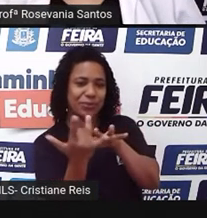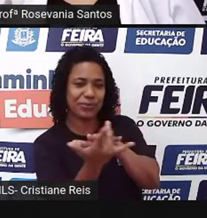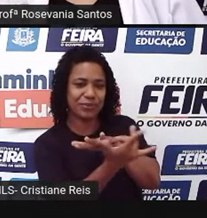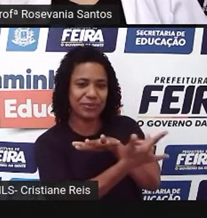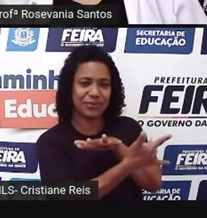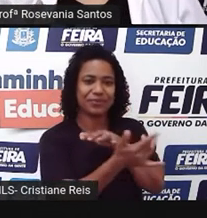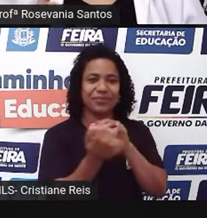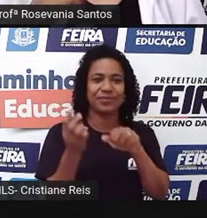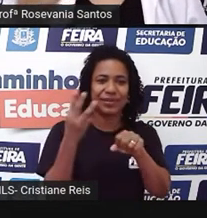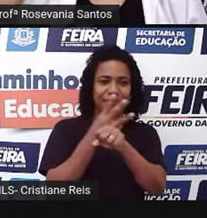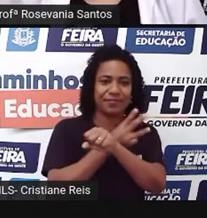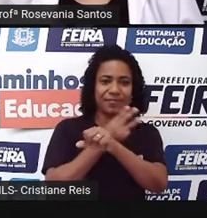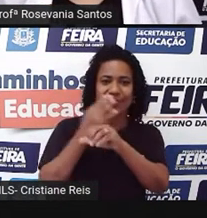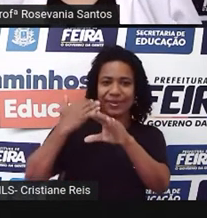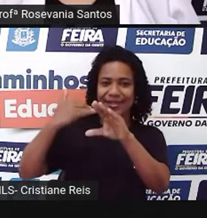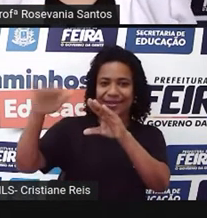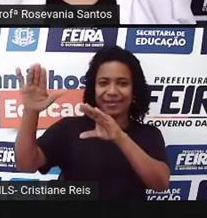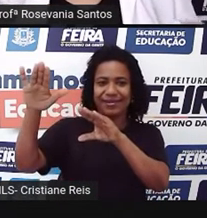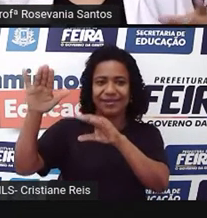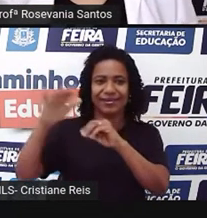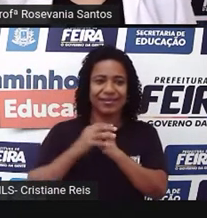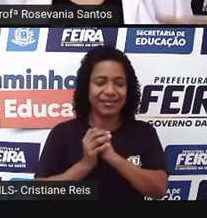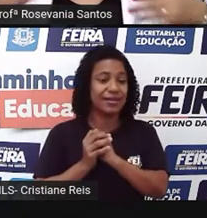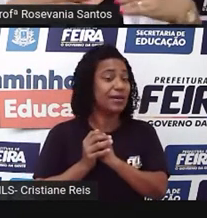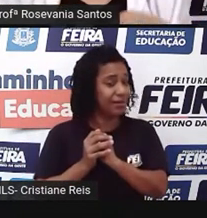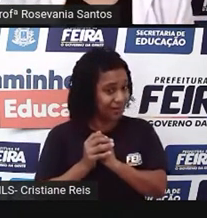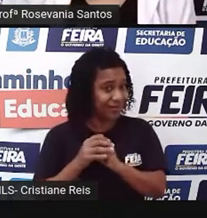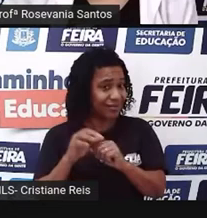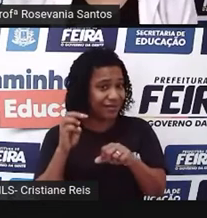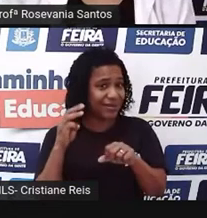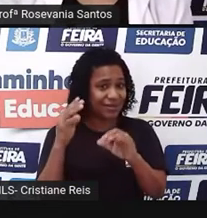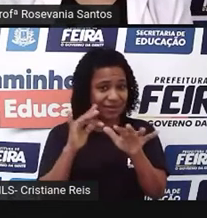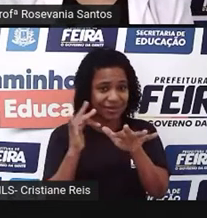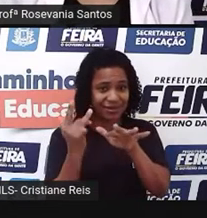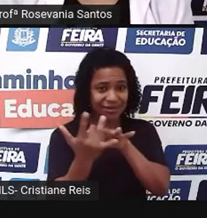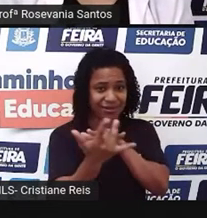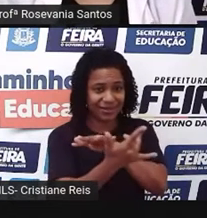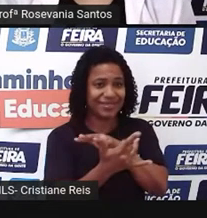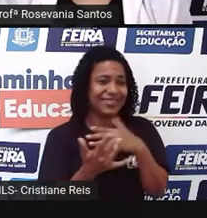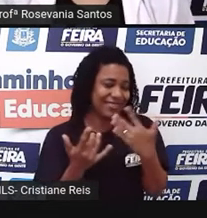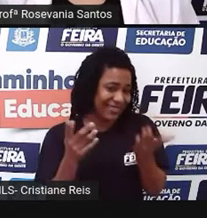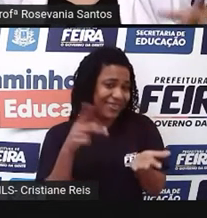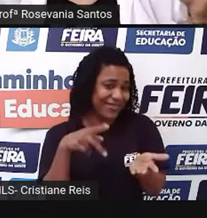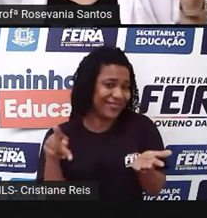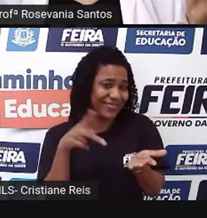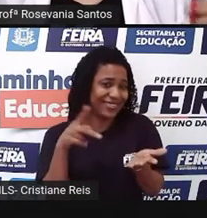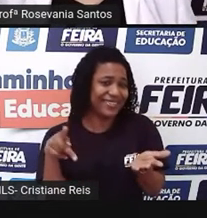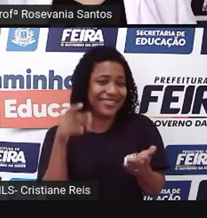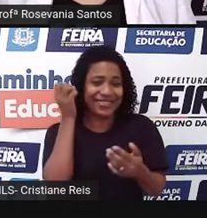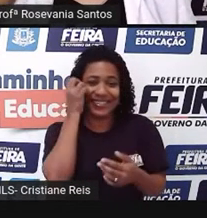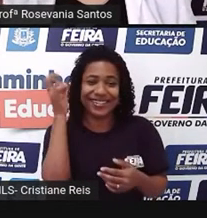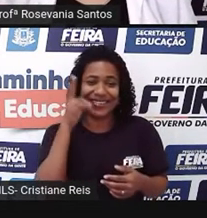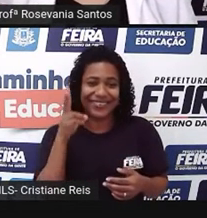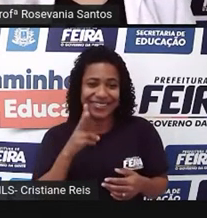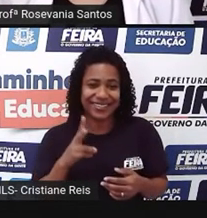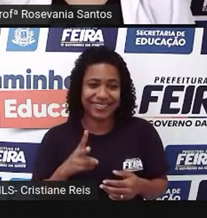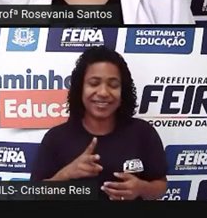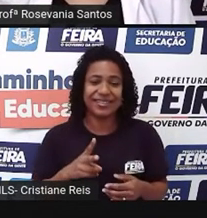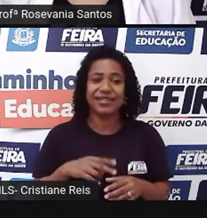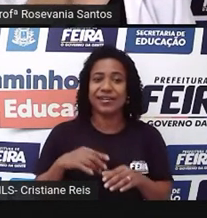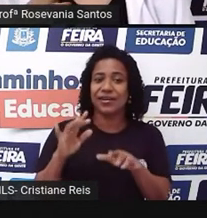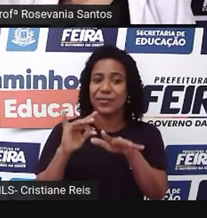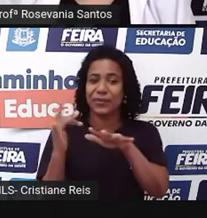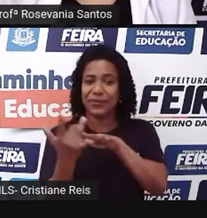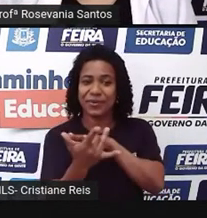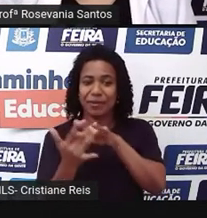um zap lá para o vendedor, eu mesmo passo um zap lá para alguns vendedores, que eu também, a Pró também dá, porque é claro que a Pró não é bicho, né? E aí eu digo, o é tem de bom